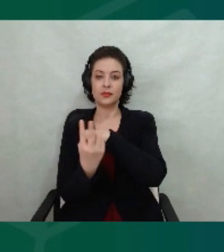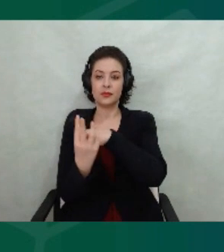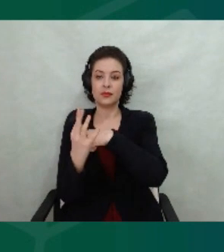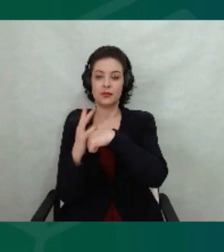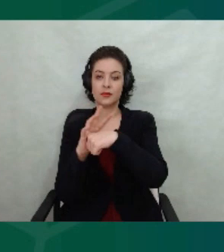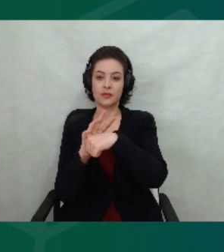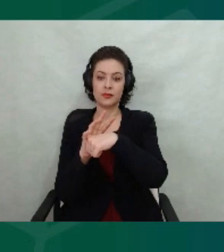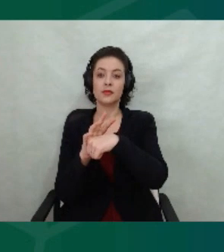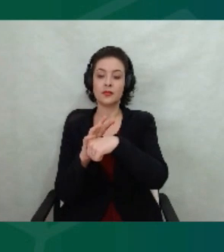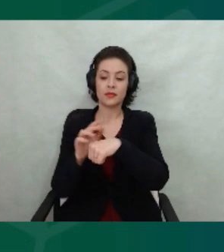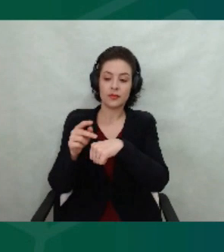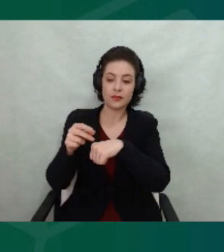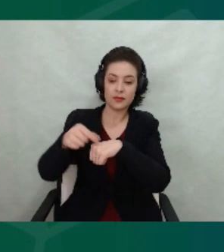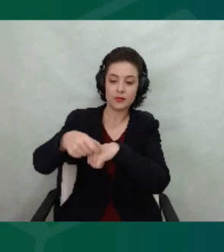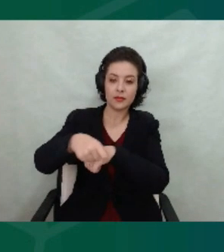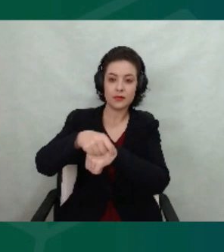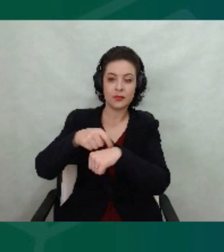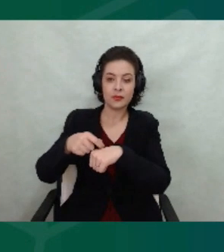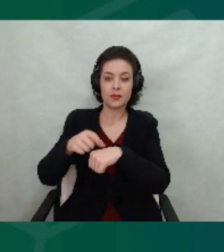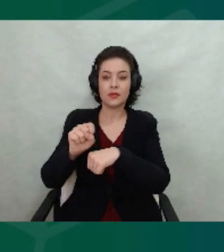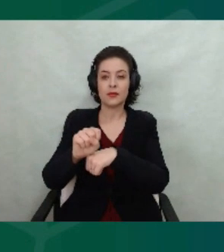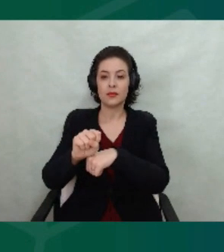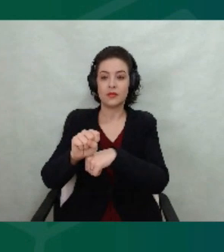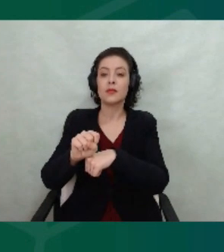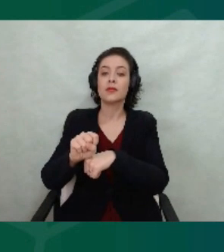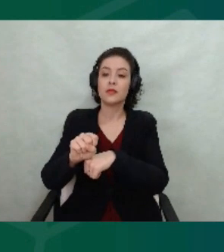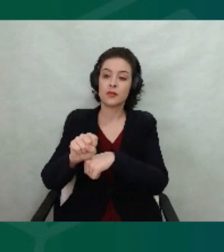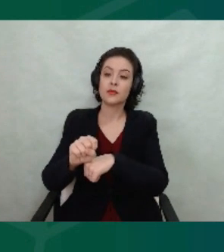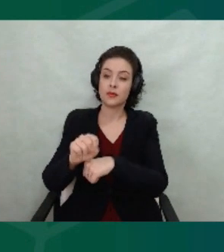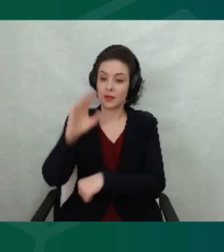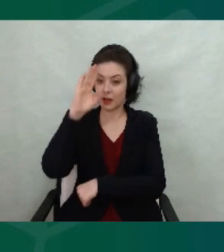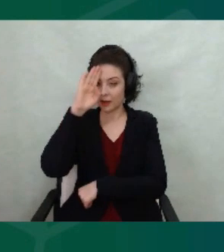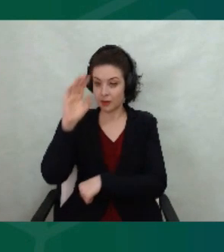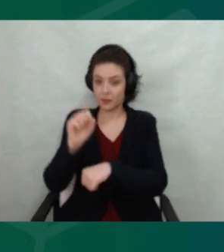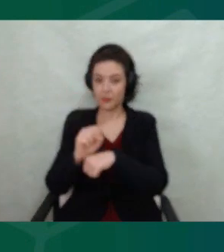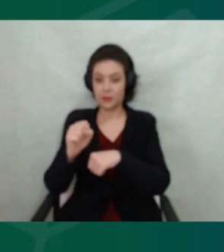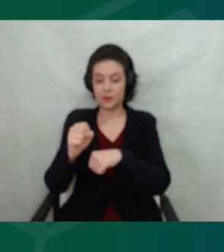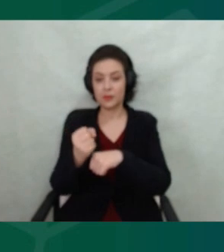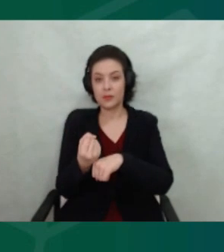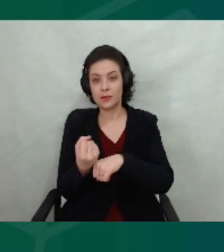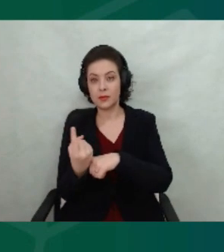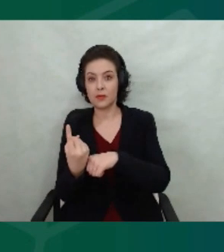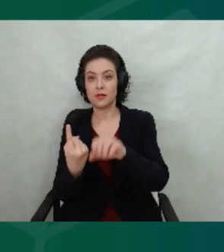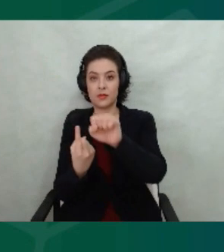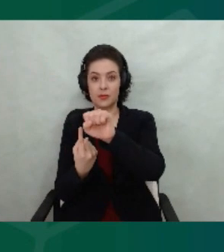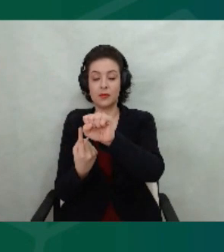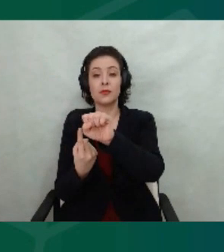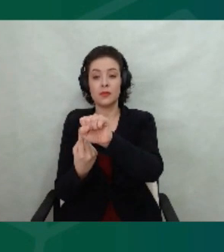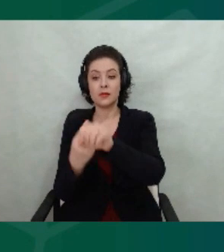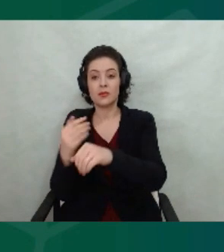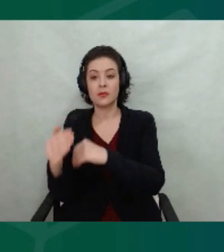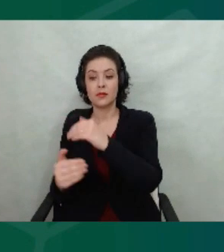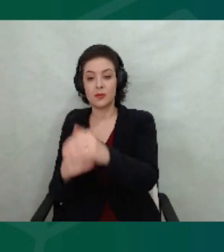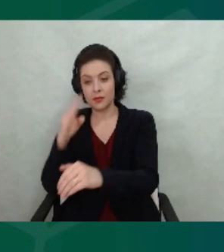proteína S da espícula, que é o principal alvo do desenvolvimento das